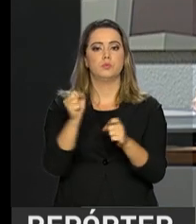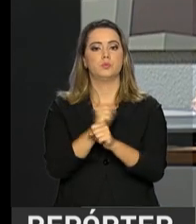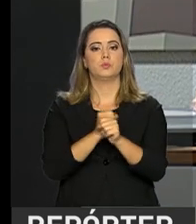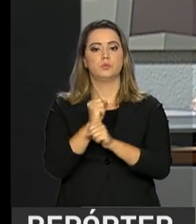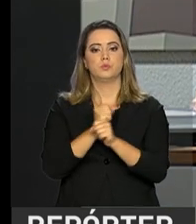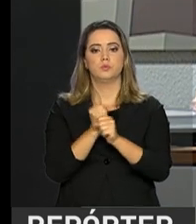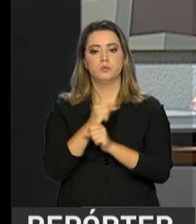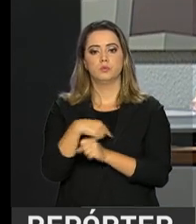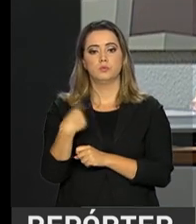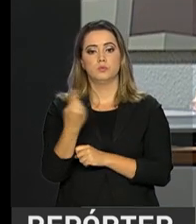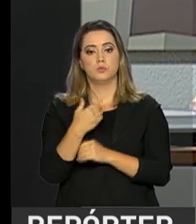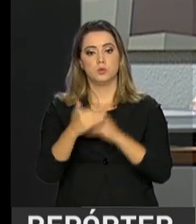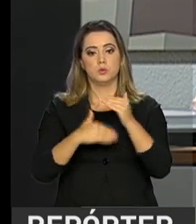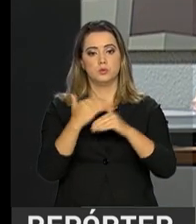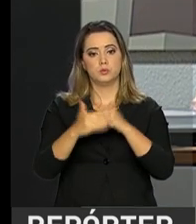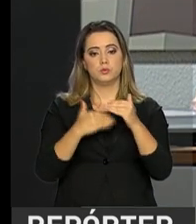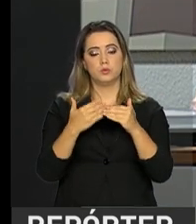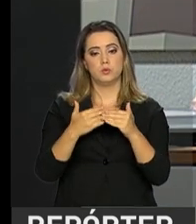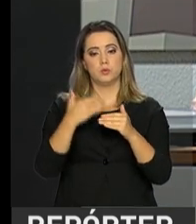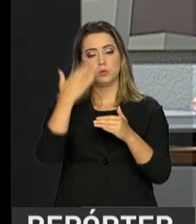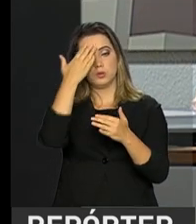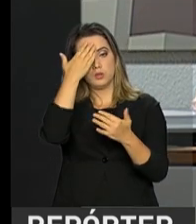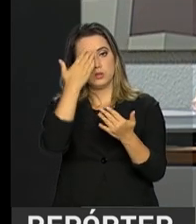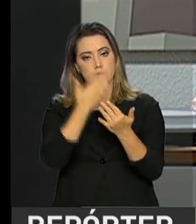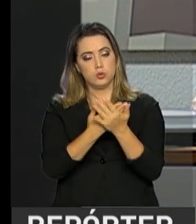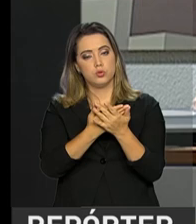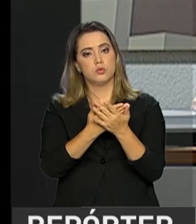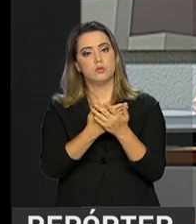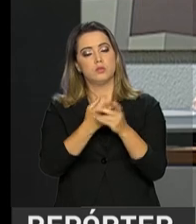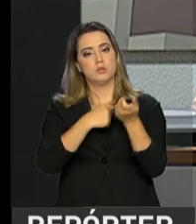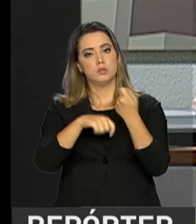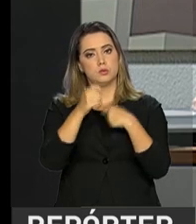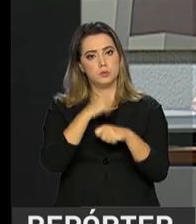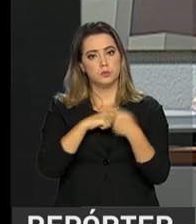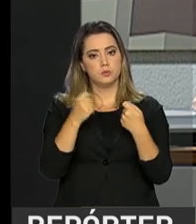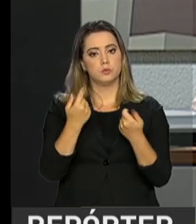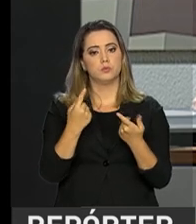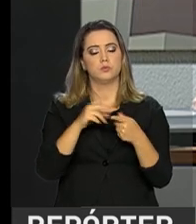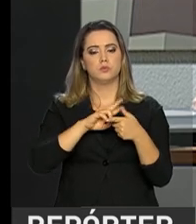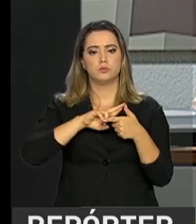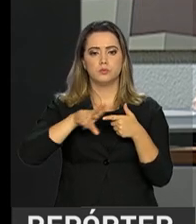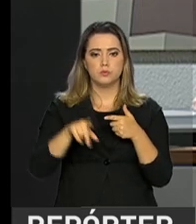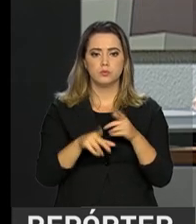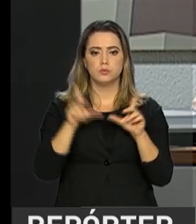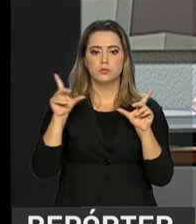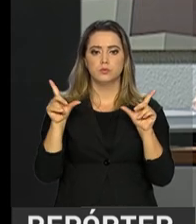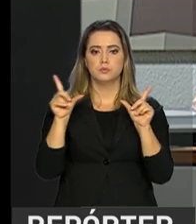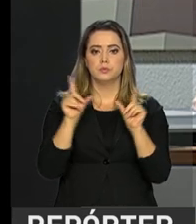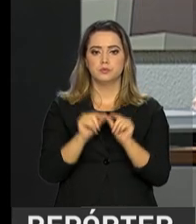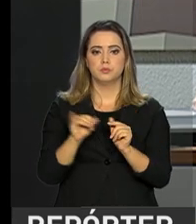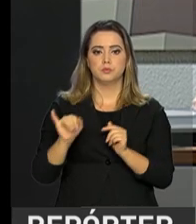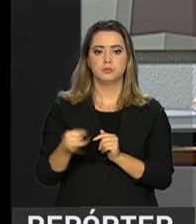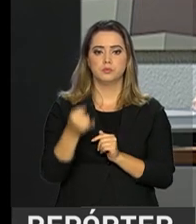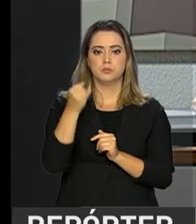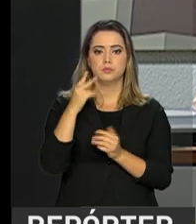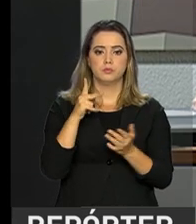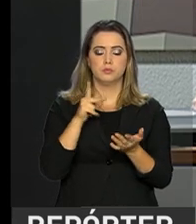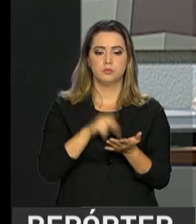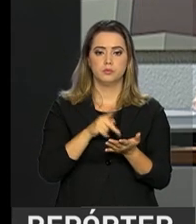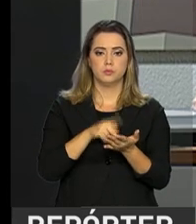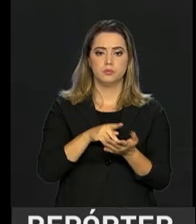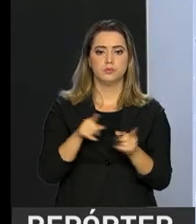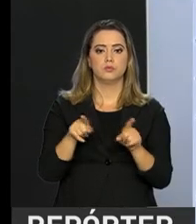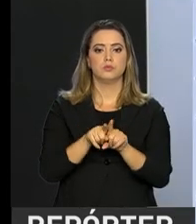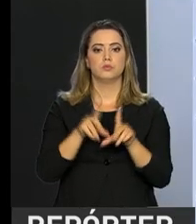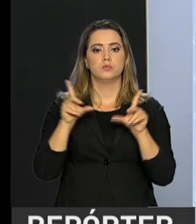levou a um aumento da confiança da economia a em consequência queda da taxa de juros real estrutural da economia